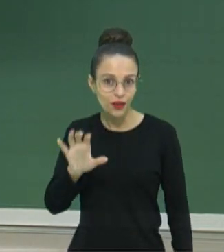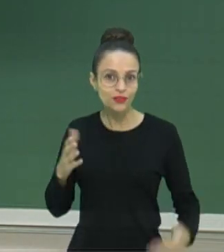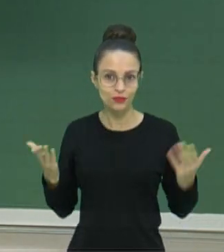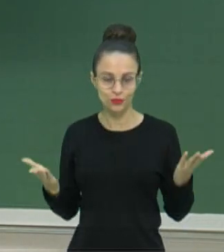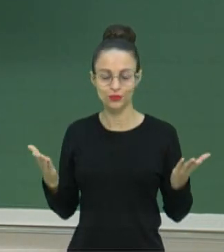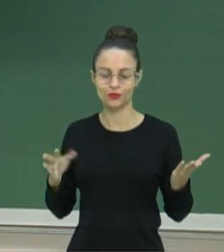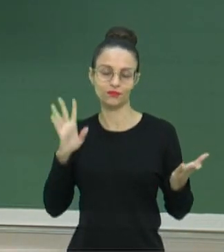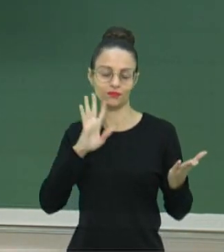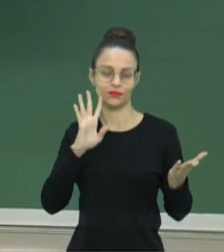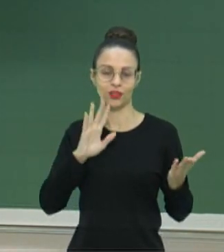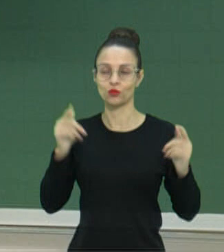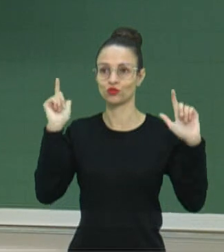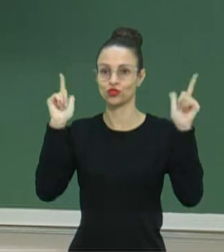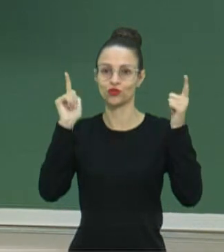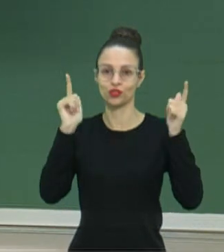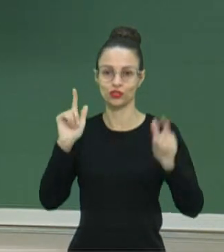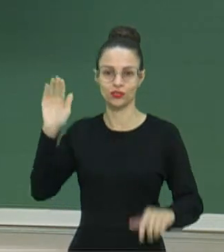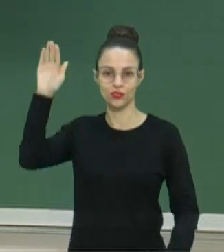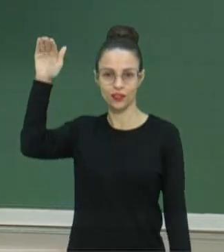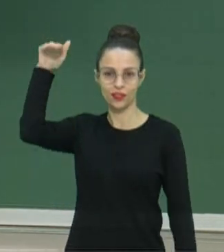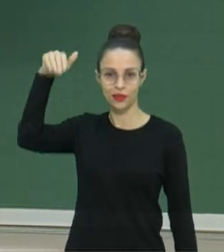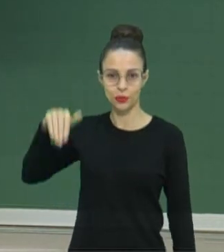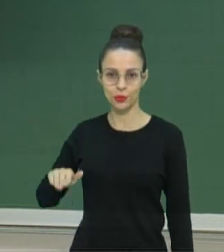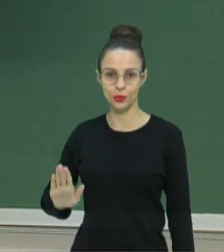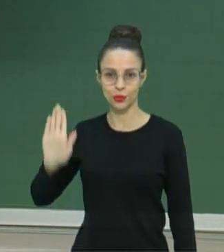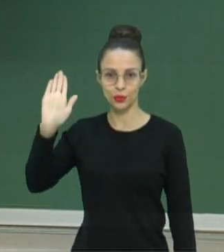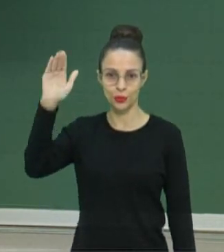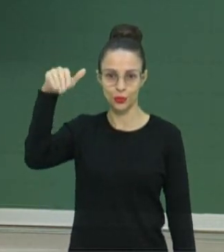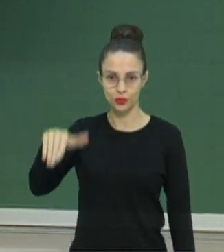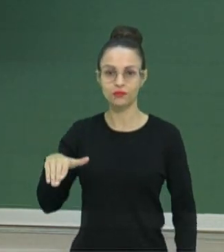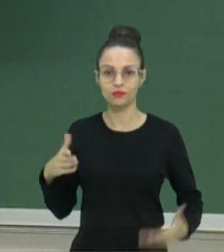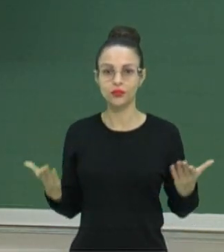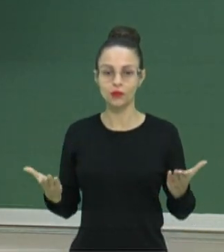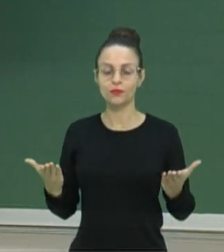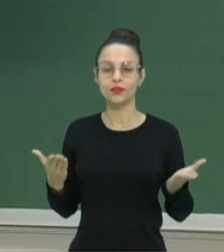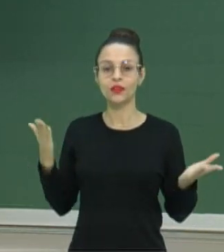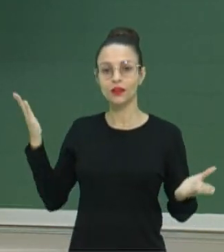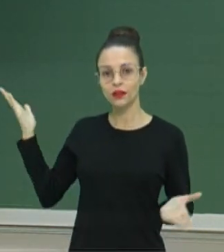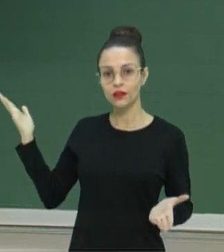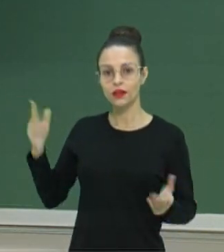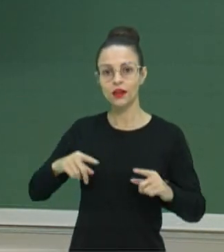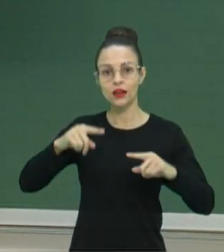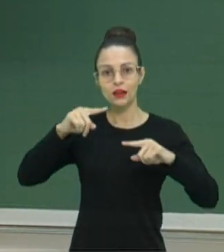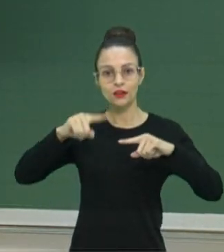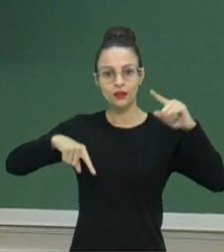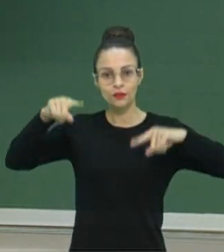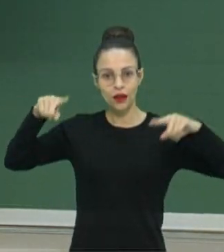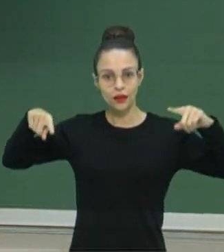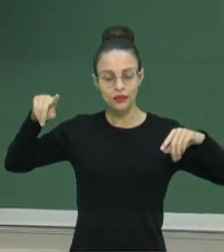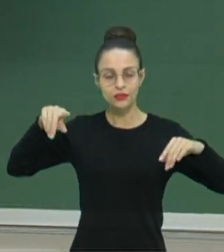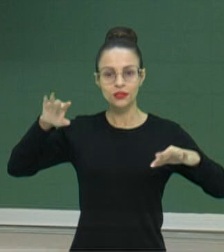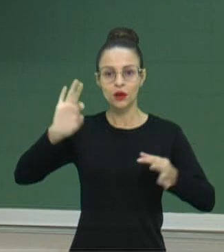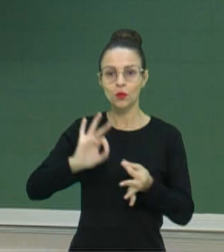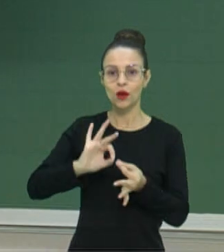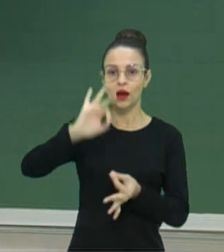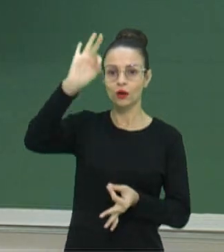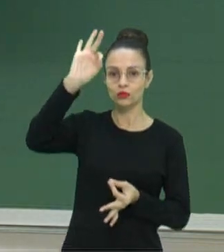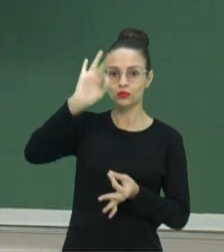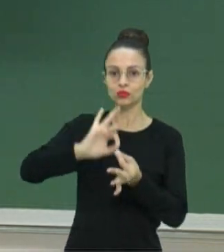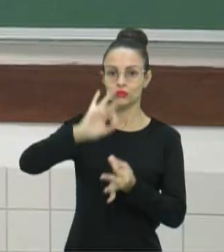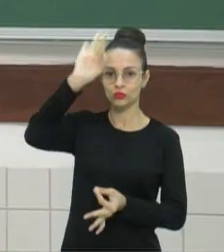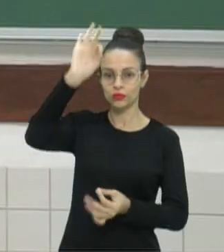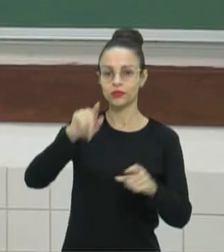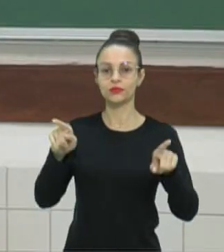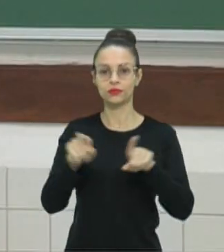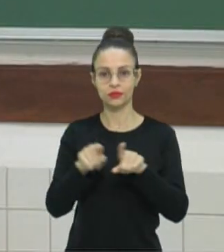Esse que é o touch do negócio, né? Então, você tem aqui essa variação da altura e consequentemente a variação